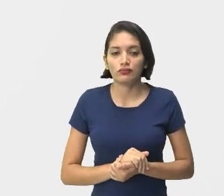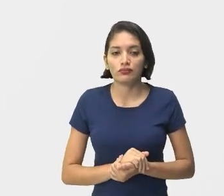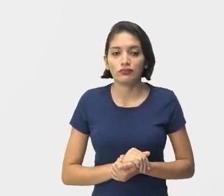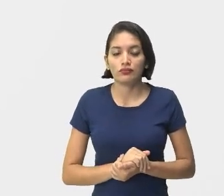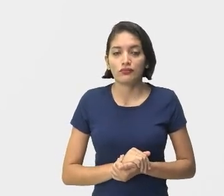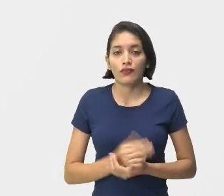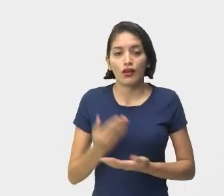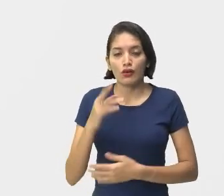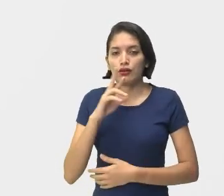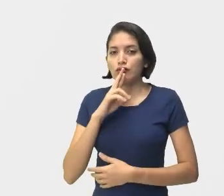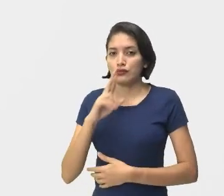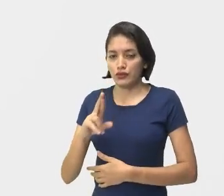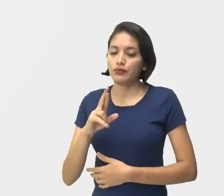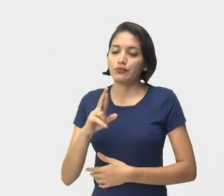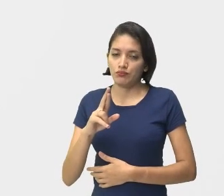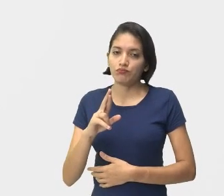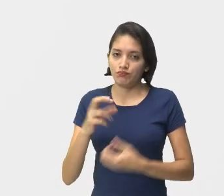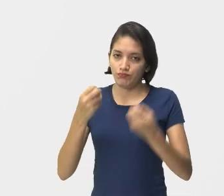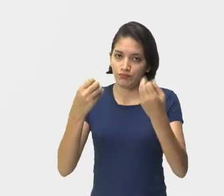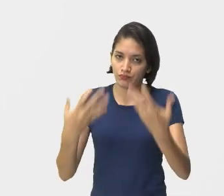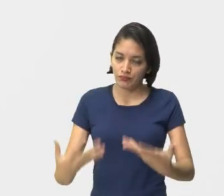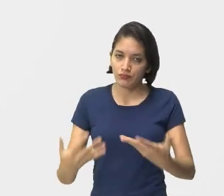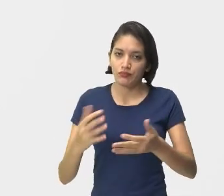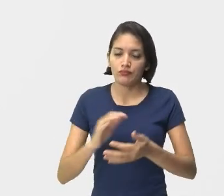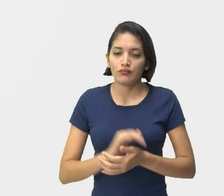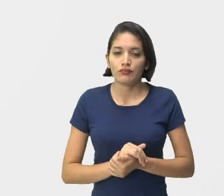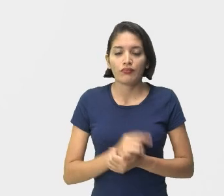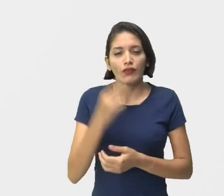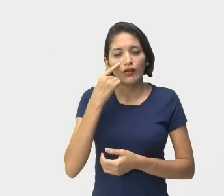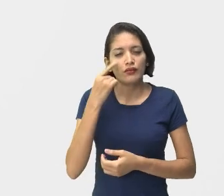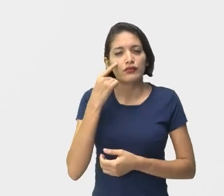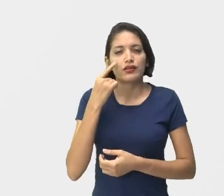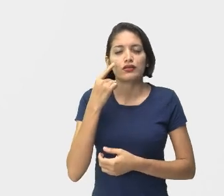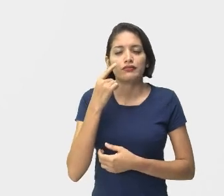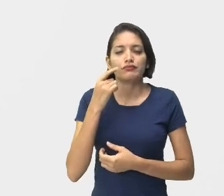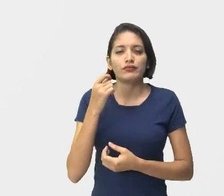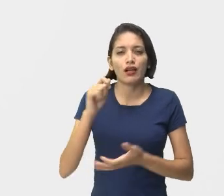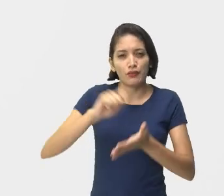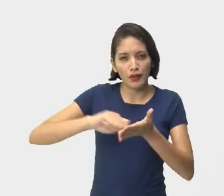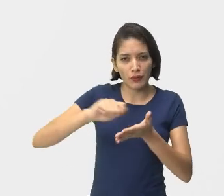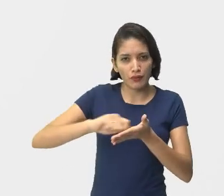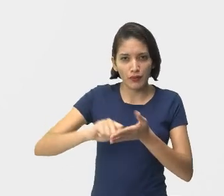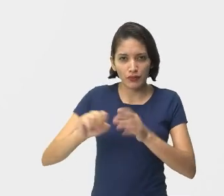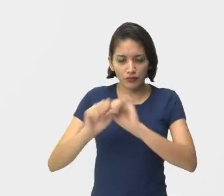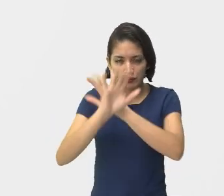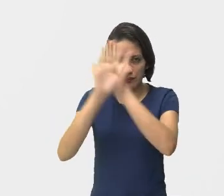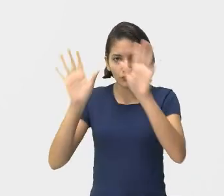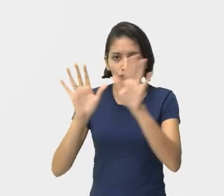nossa resposta, né, no nosso comentário, para vocês anotarem aí.